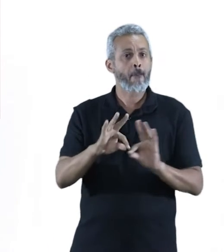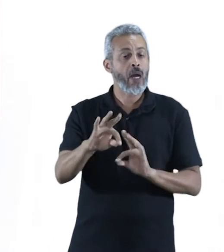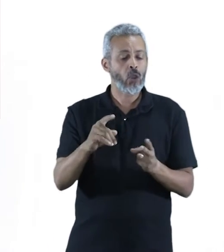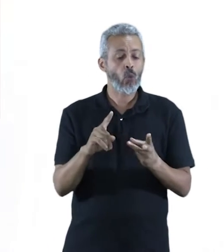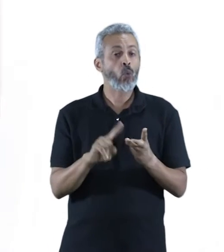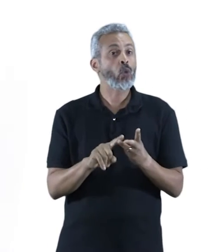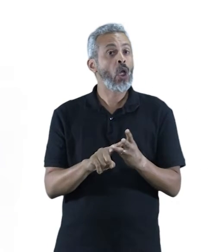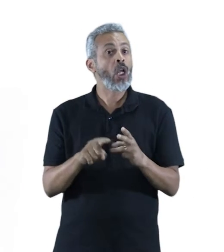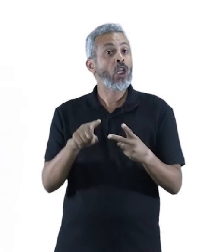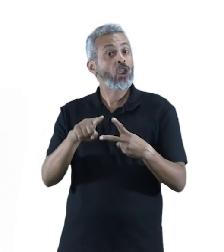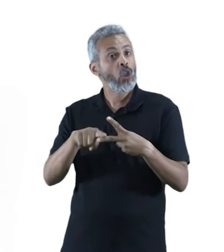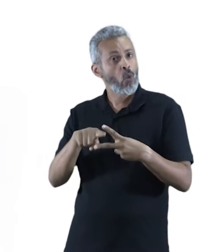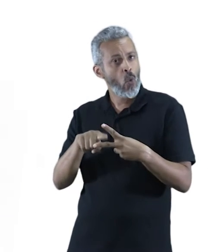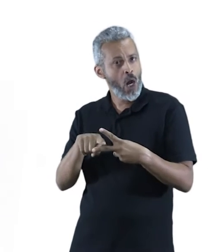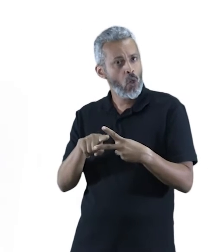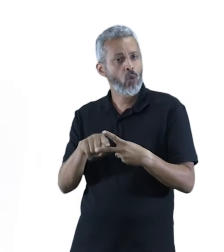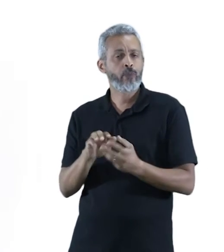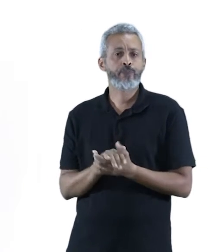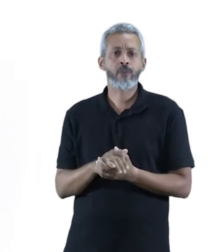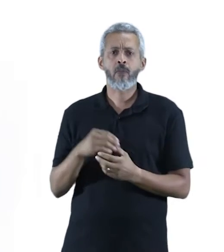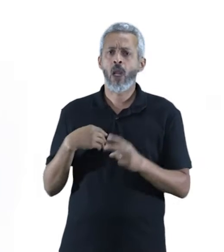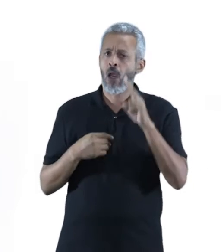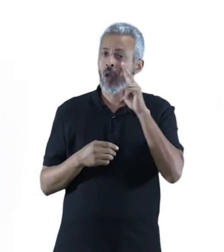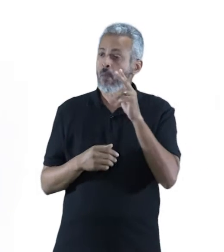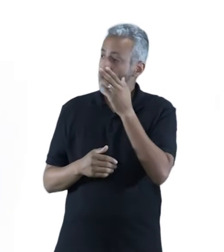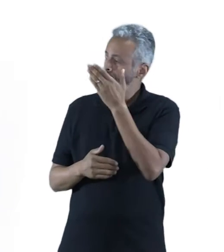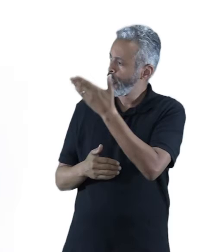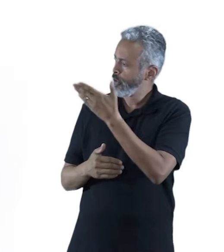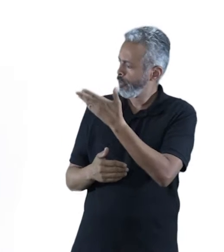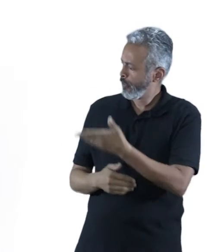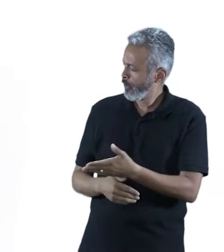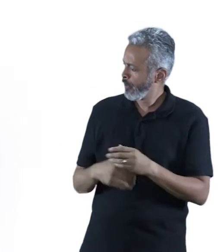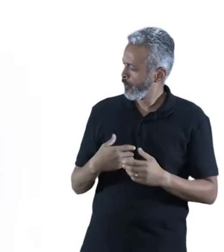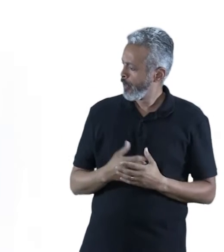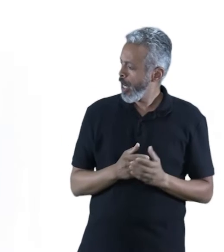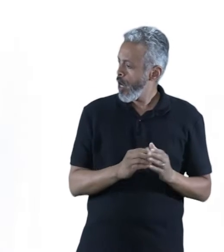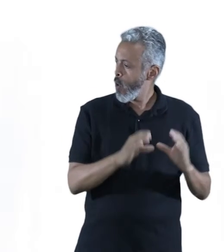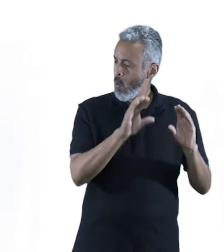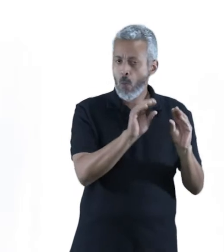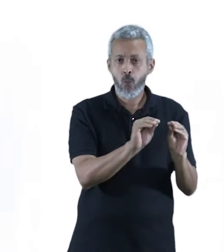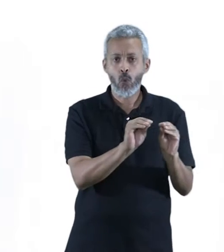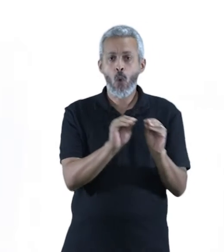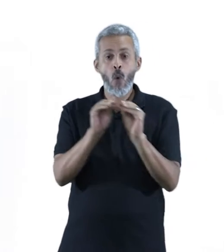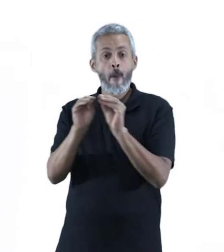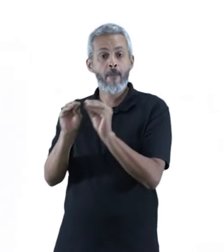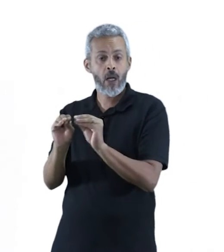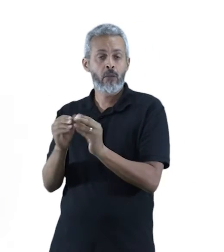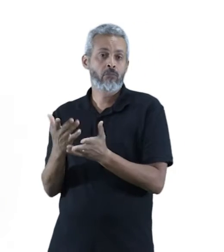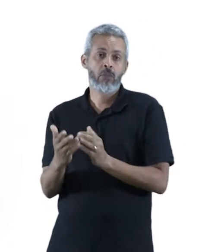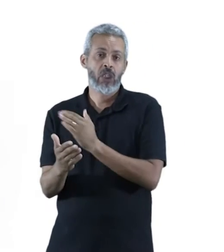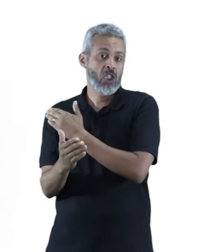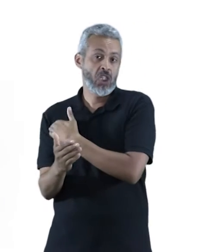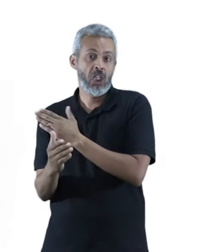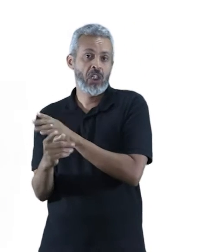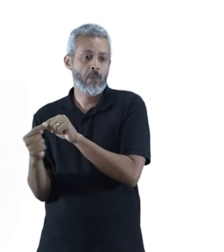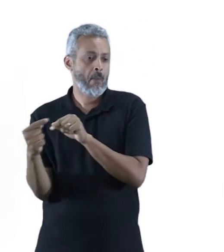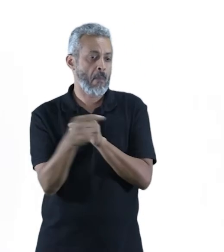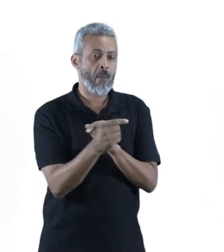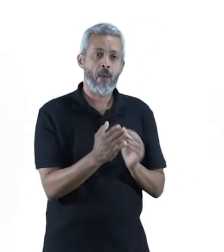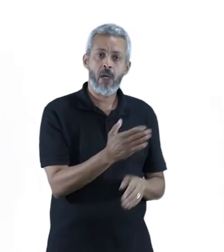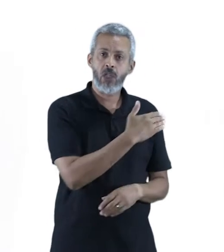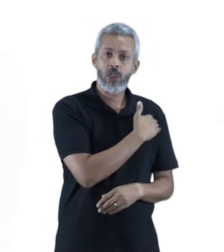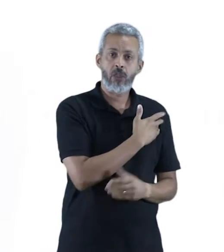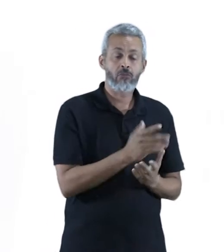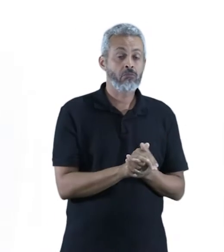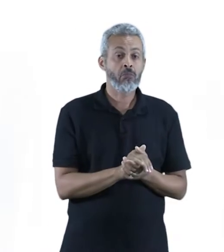ângulo. A nova imagem estará em outra posição, podendo se deslocar da direita para a esquerda,